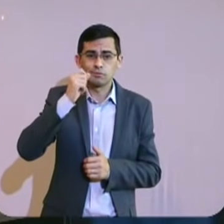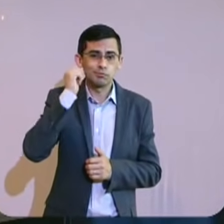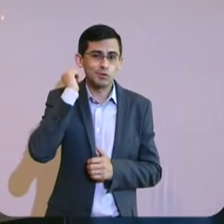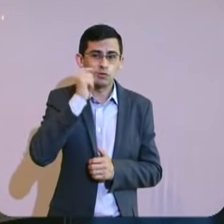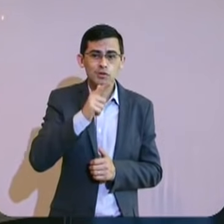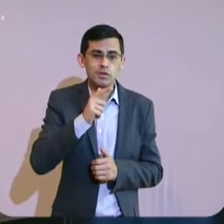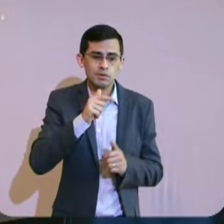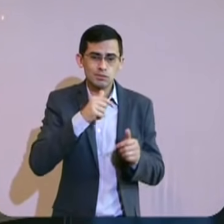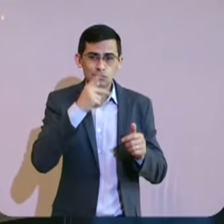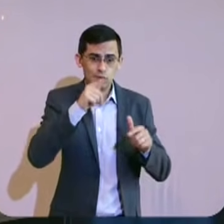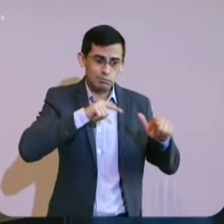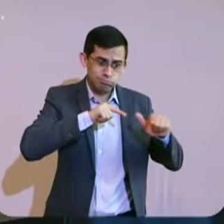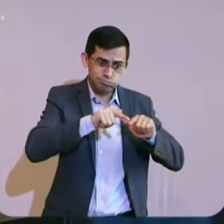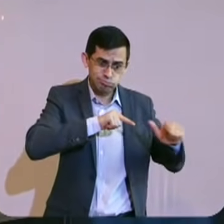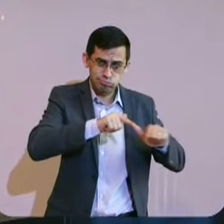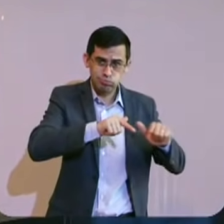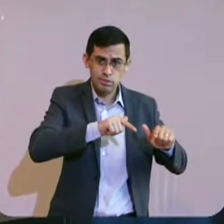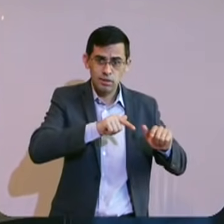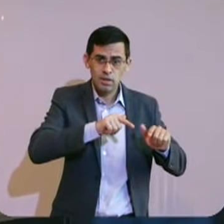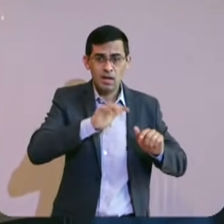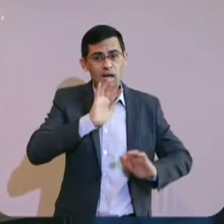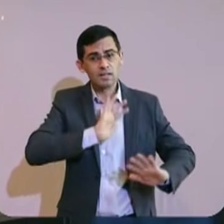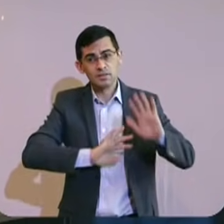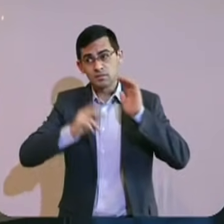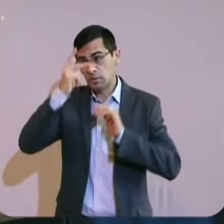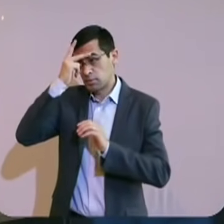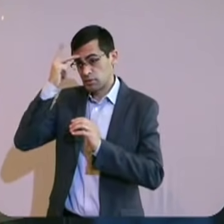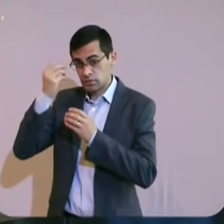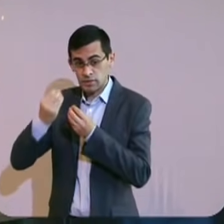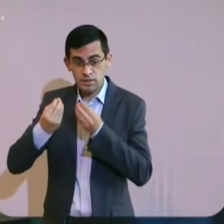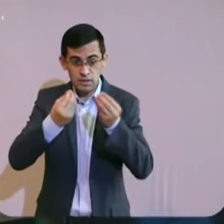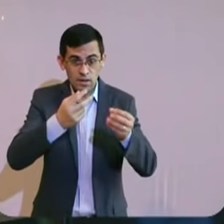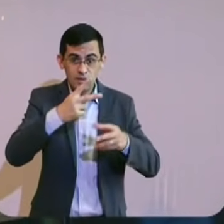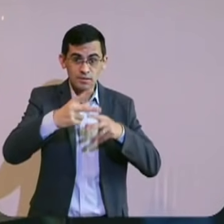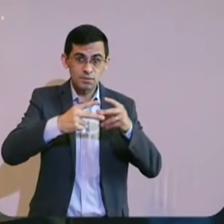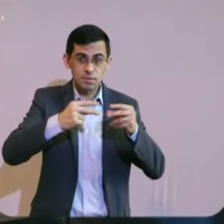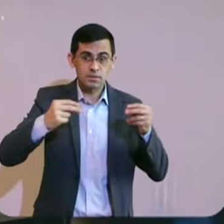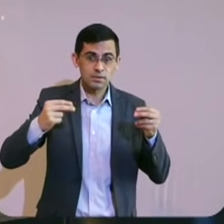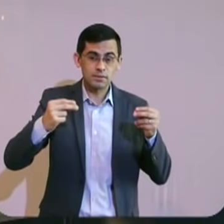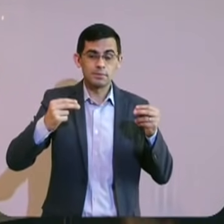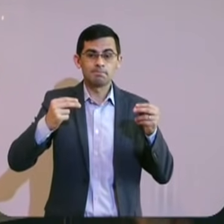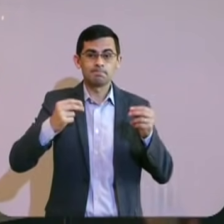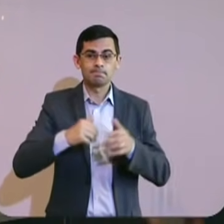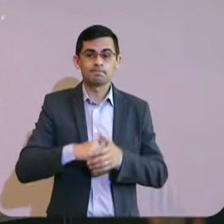vai conseguir do seu trabalho. Talvez alguém vai dar de presente para você.